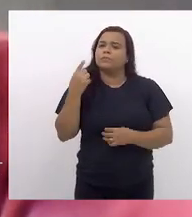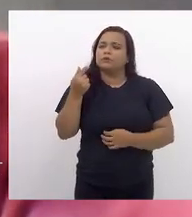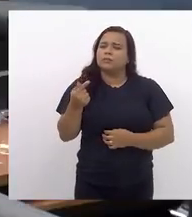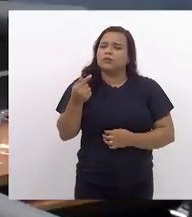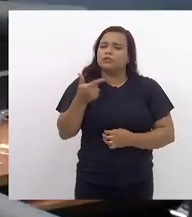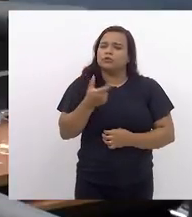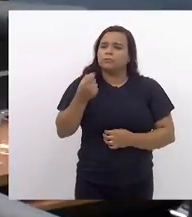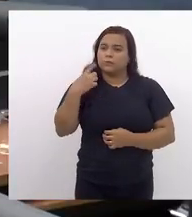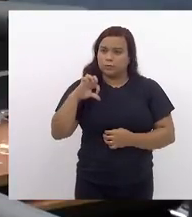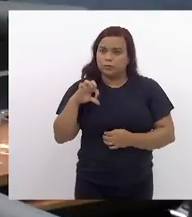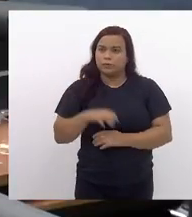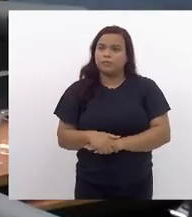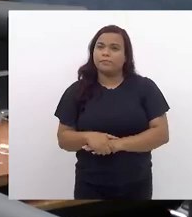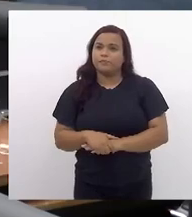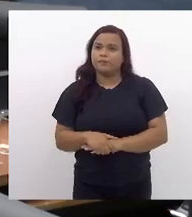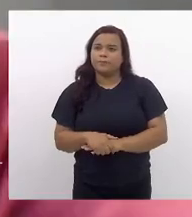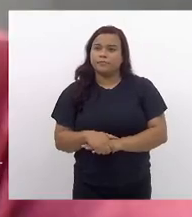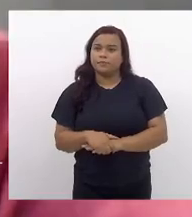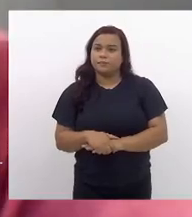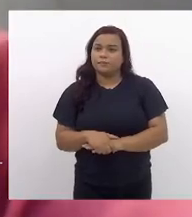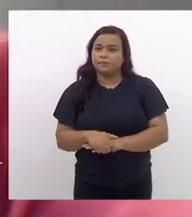1607-2019? Exatamente.